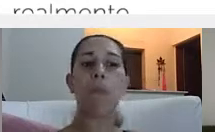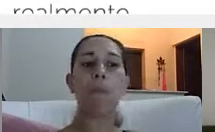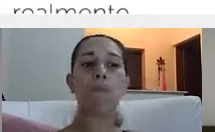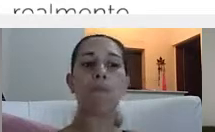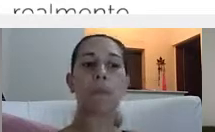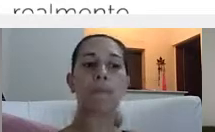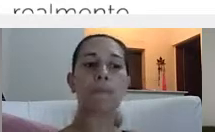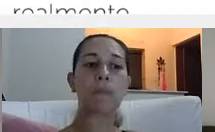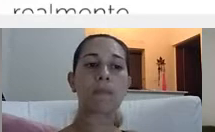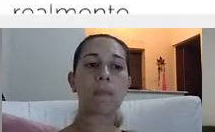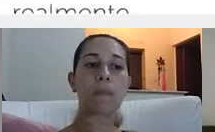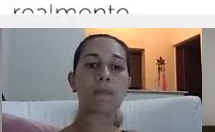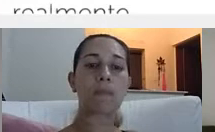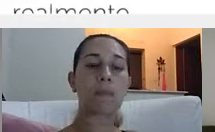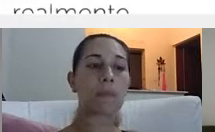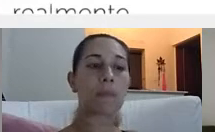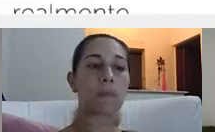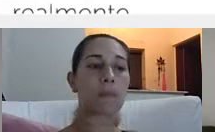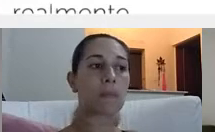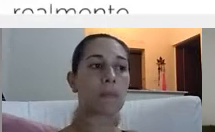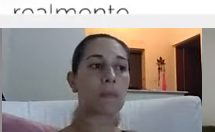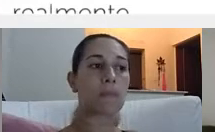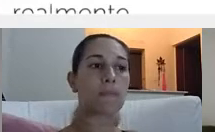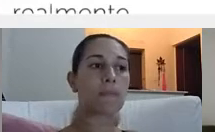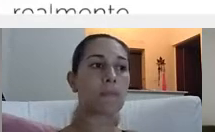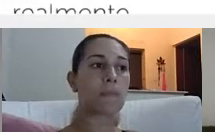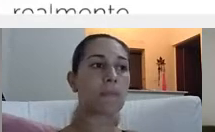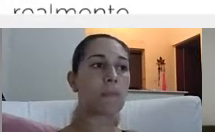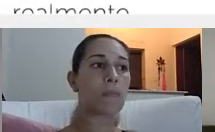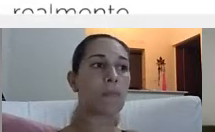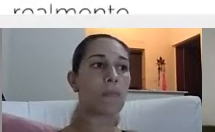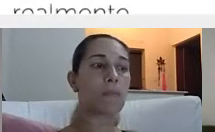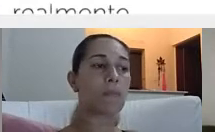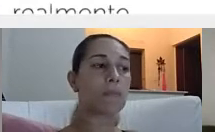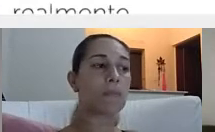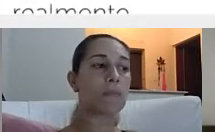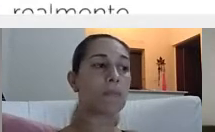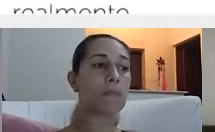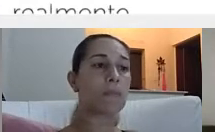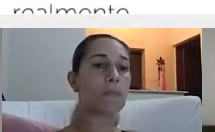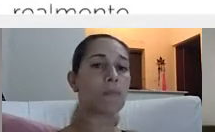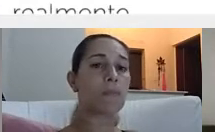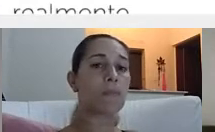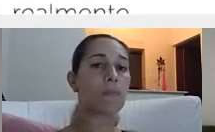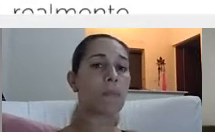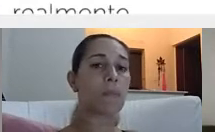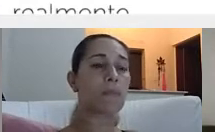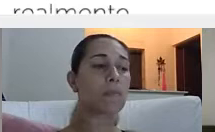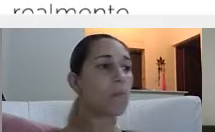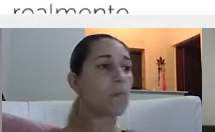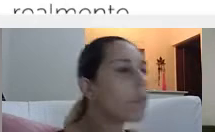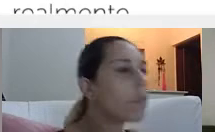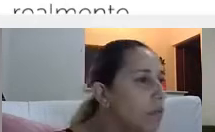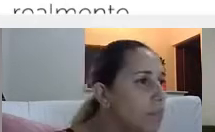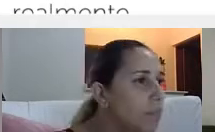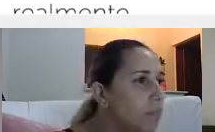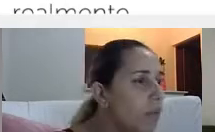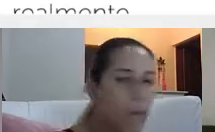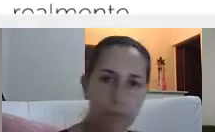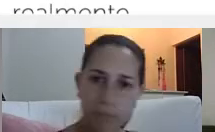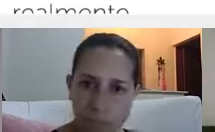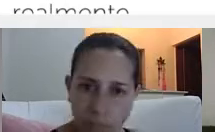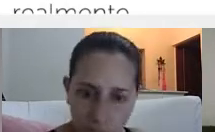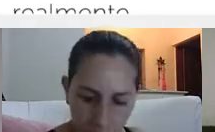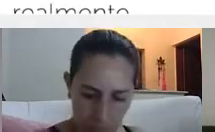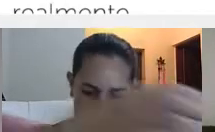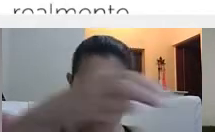aqui a aula e ficar esperando, né, enfim, vou deixar para vocês fazerem em outro momento, senão não faz sentido, né, a gente ficar aqui, eu